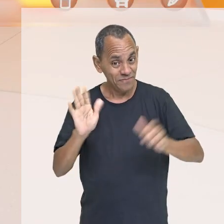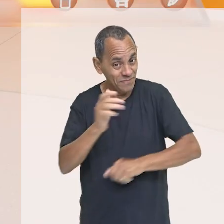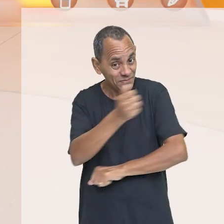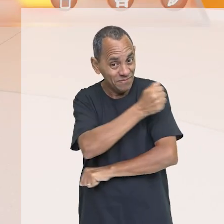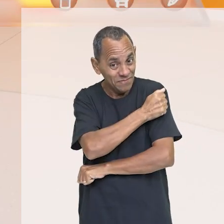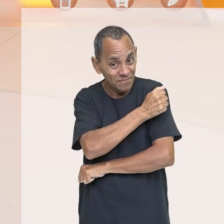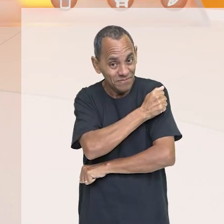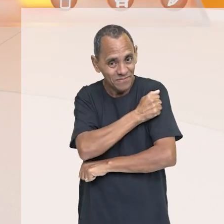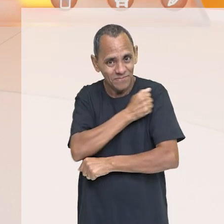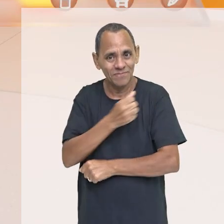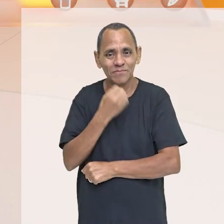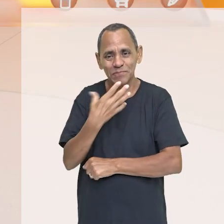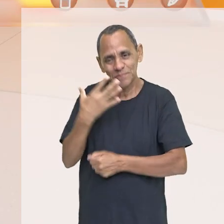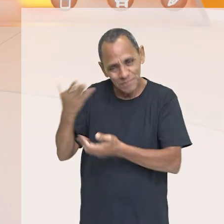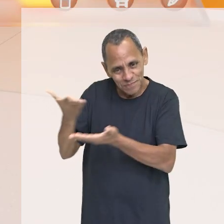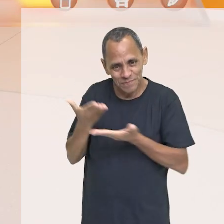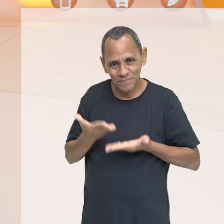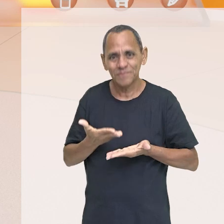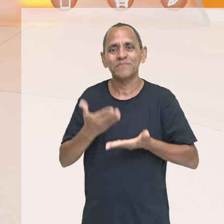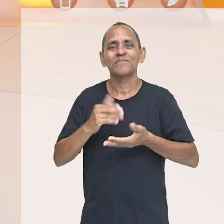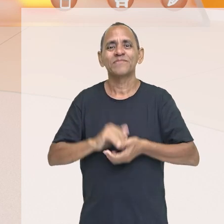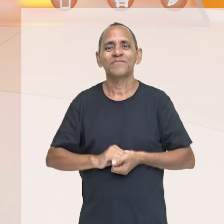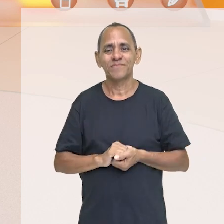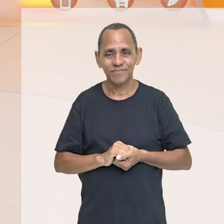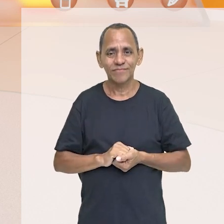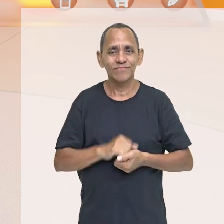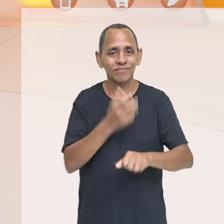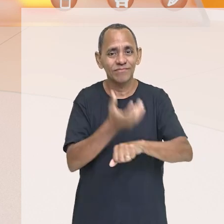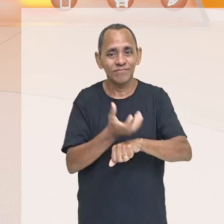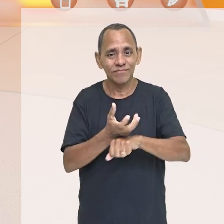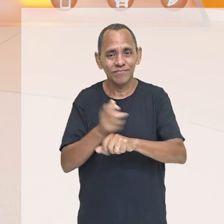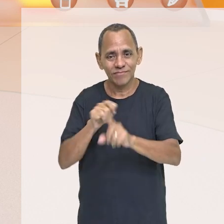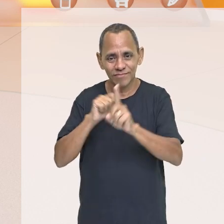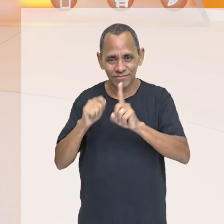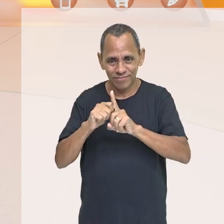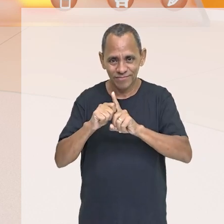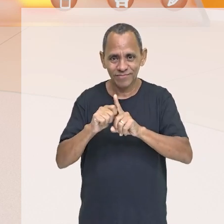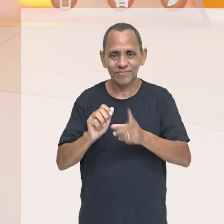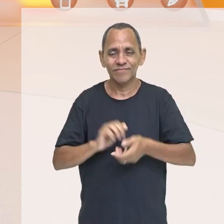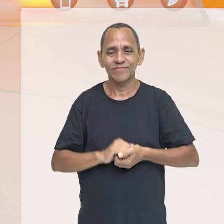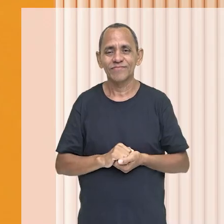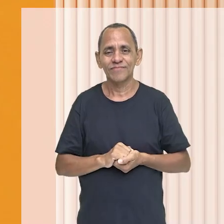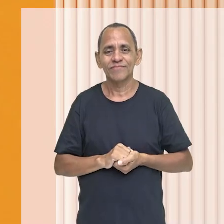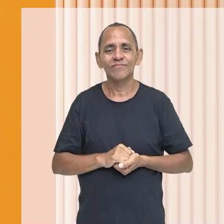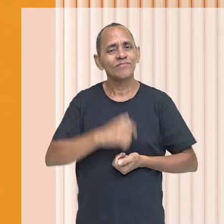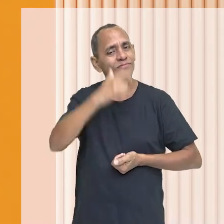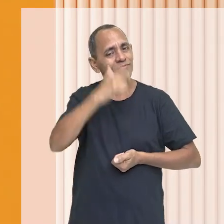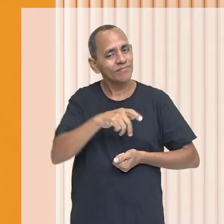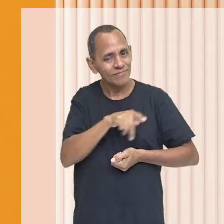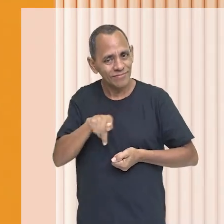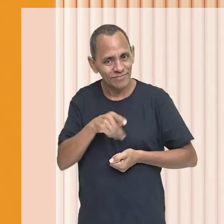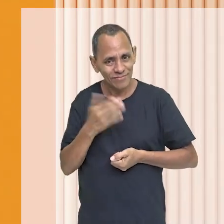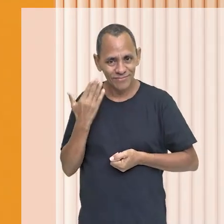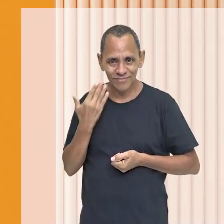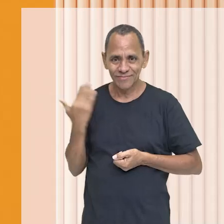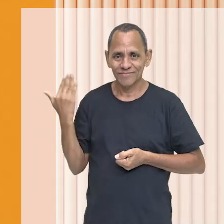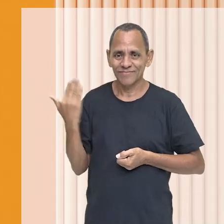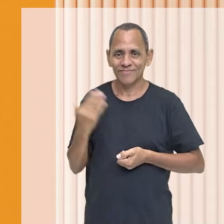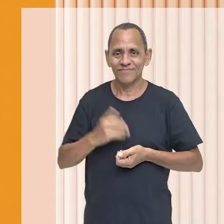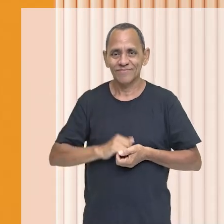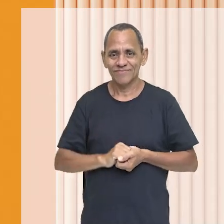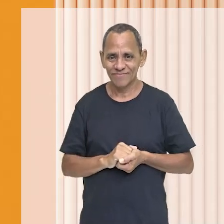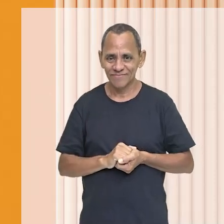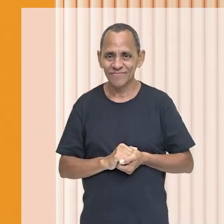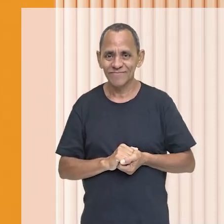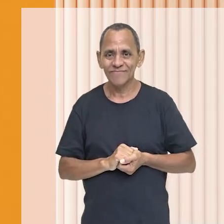Olá, sejam bem-vindos e bem-vindas ao componente curricular Sociologia. Eu sou o professor Dário